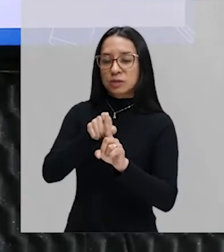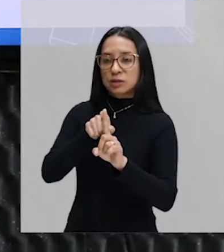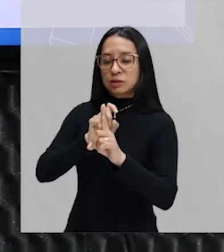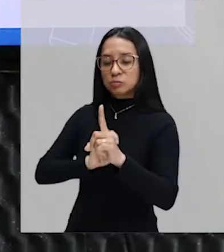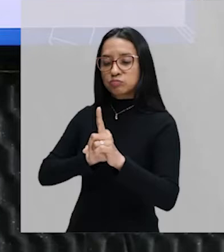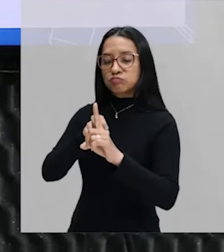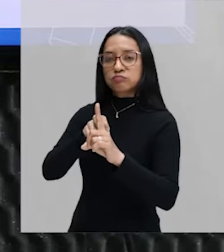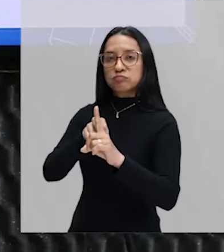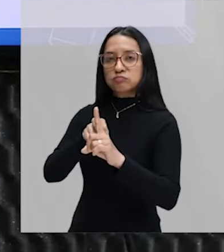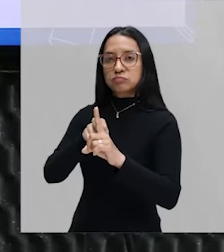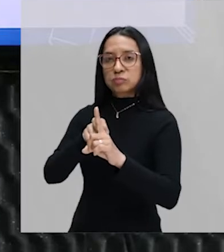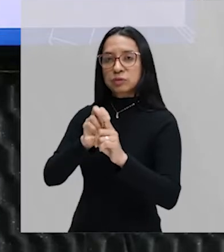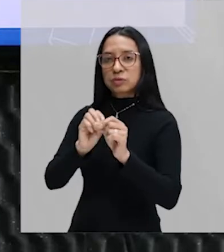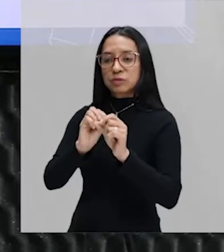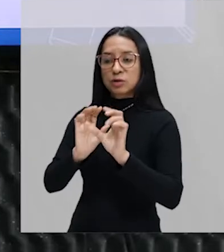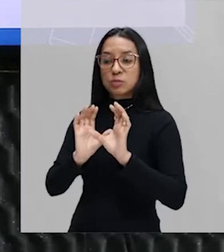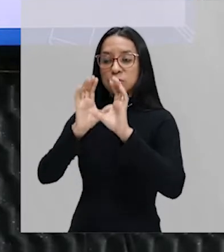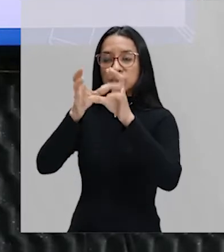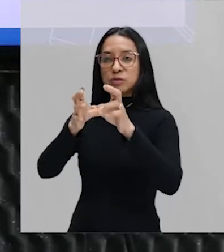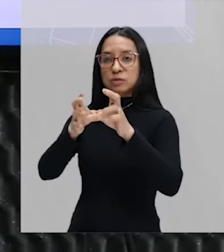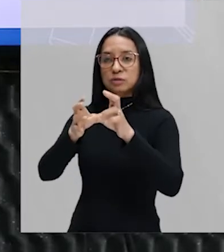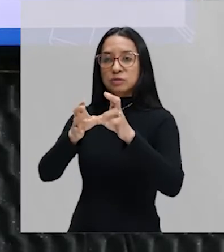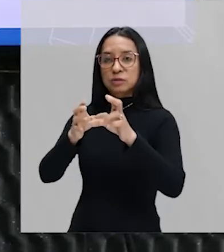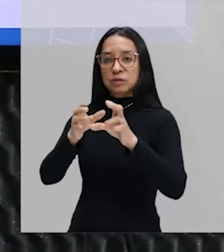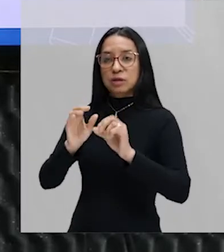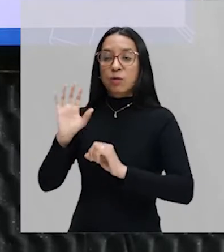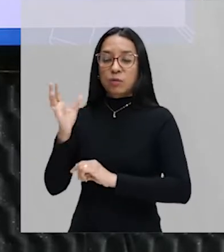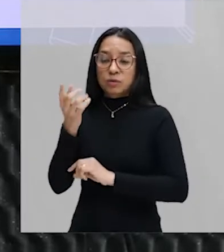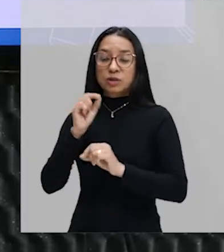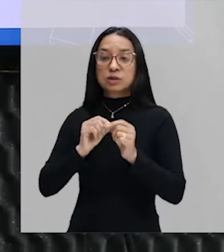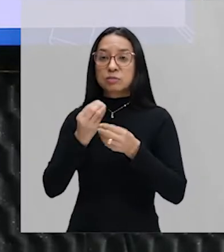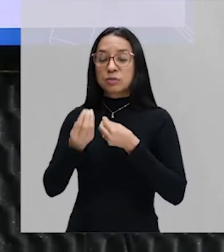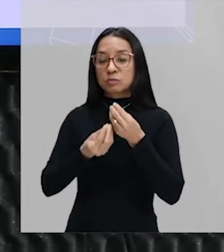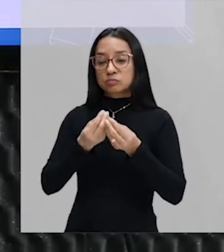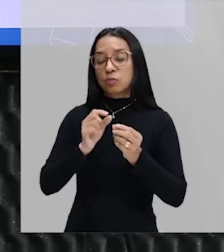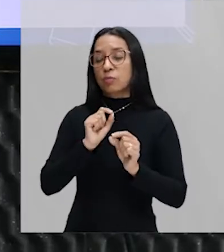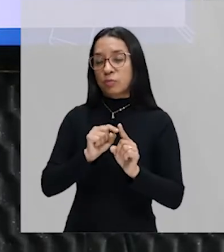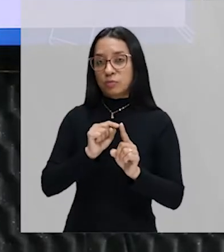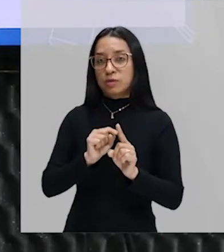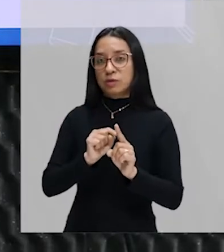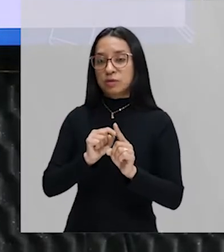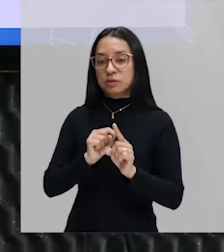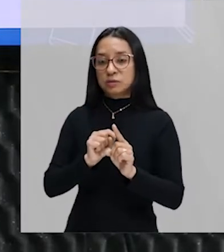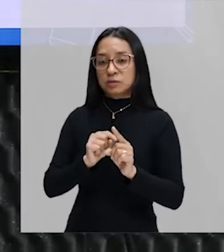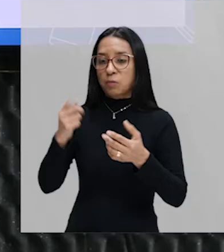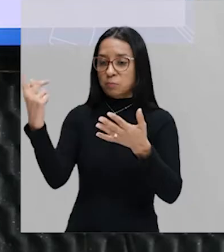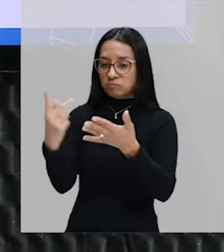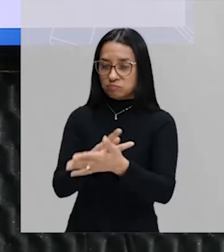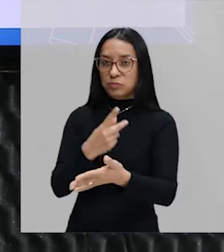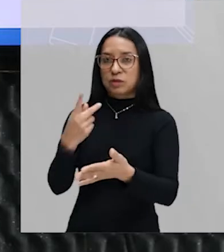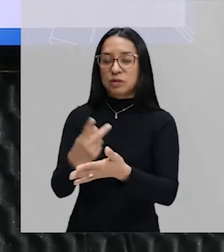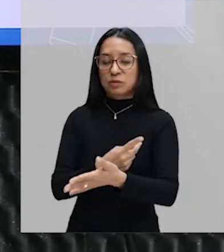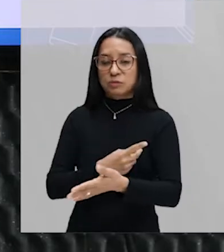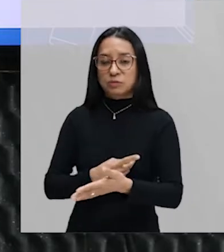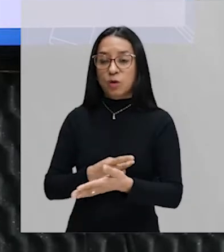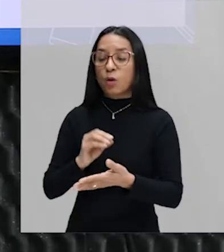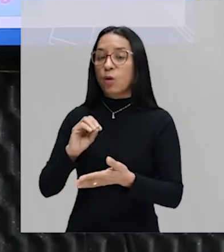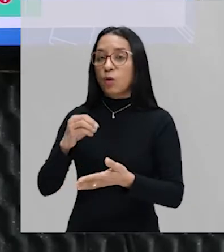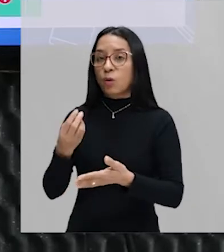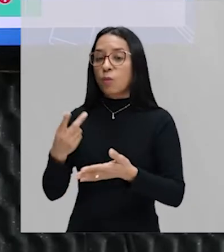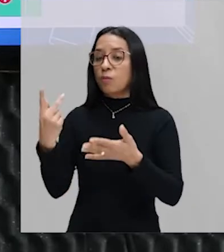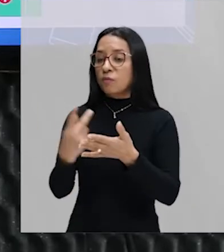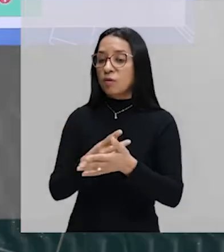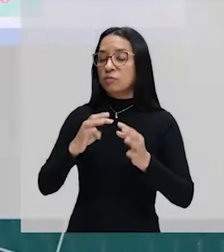por trás quando o atleta está realizando um arremesso. Alguma situação como essa são faltas que são antidesportivas ou faltas